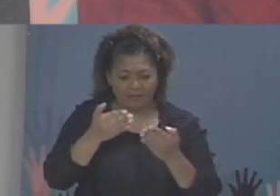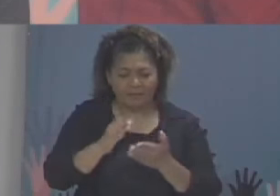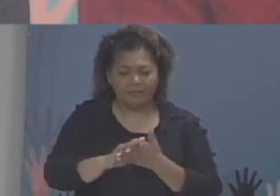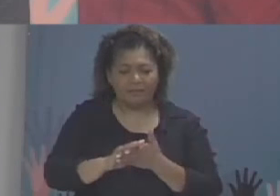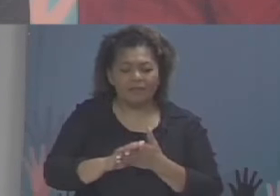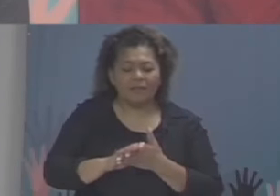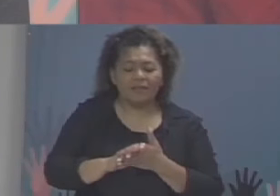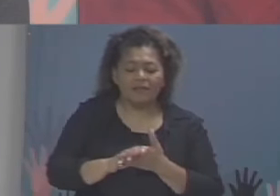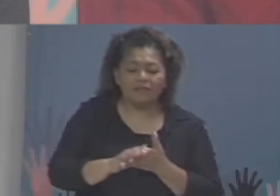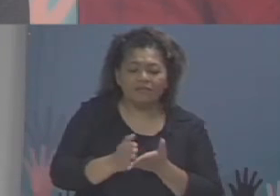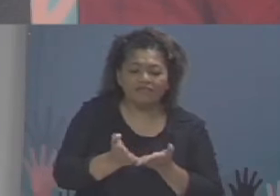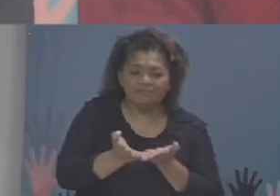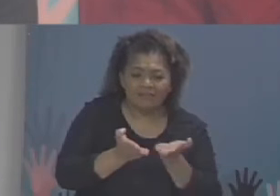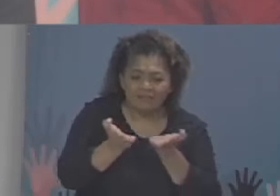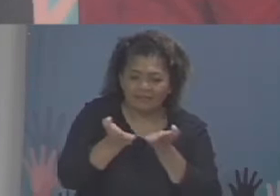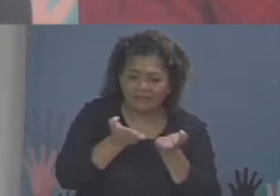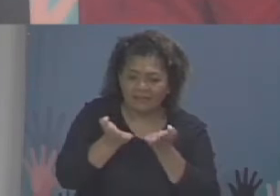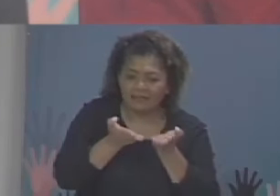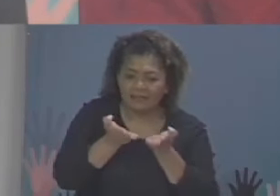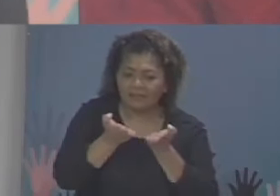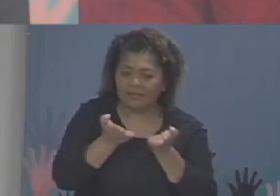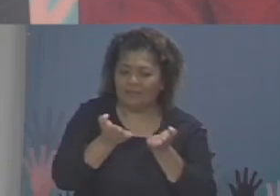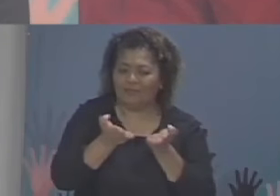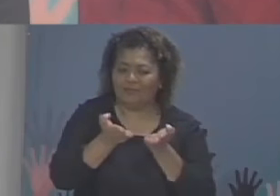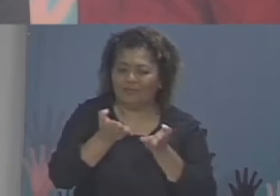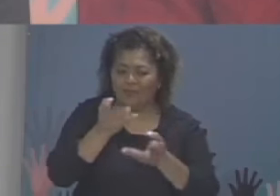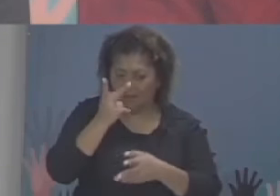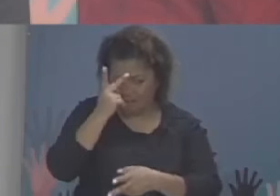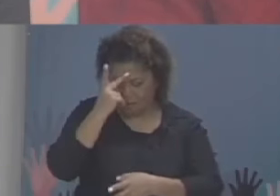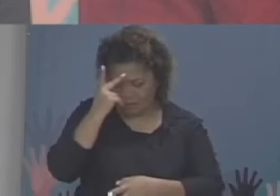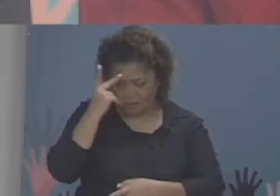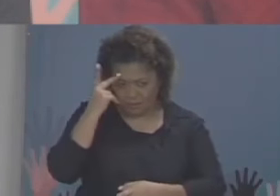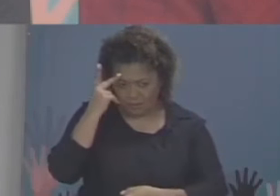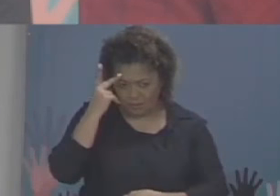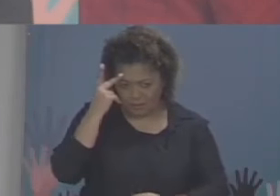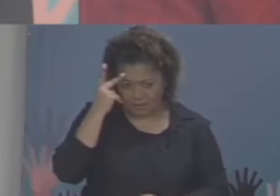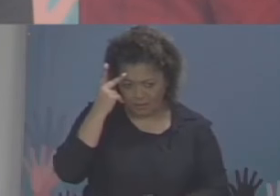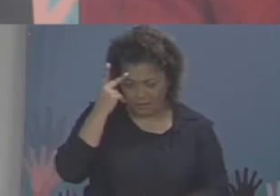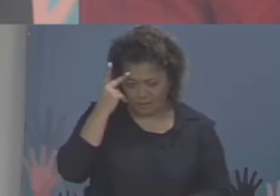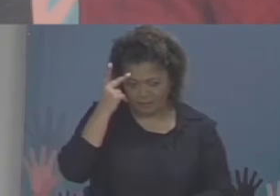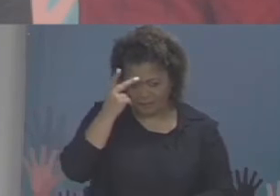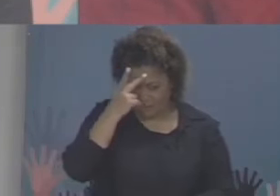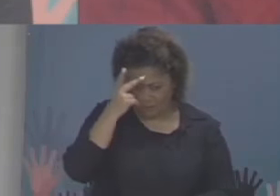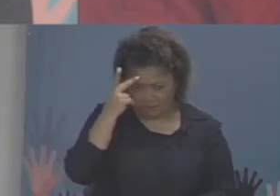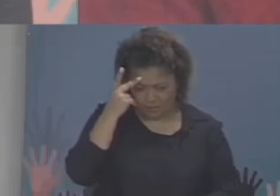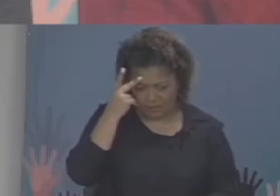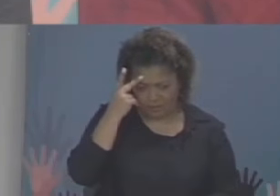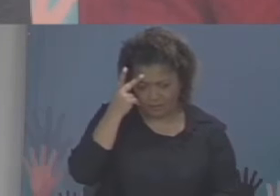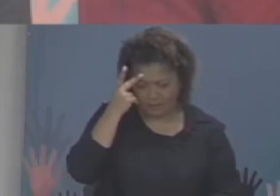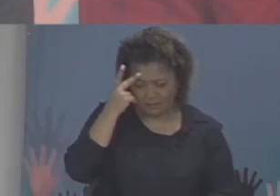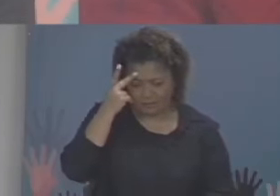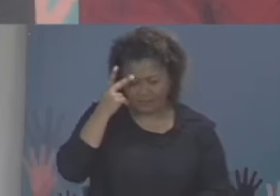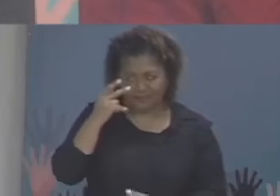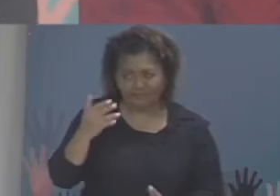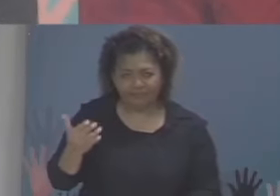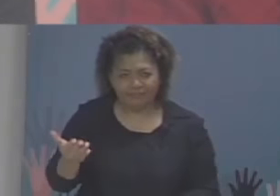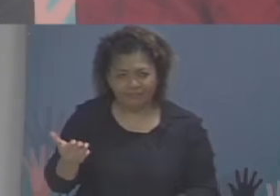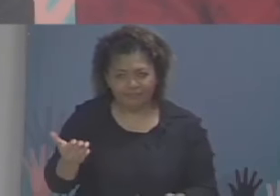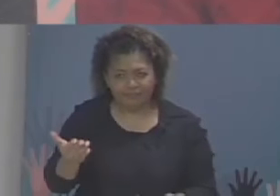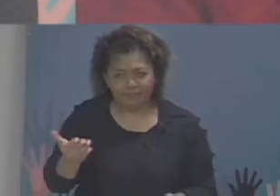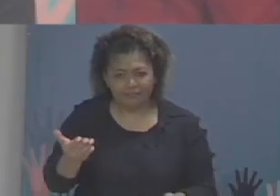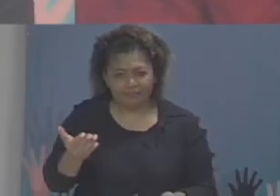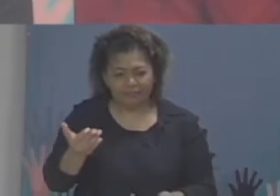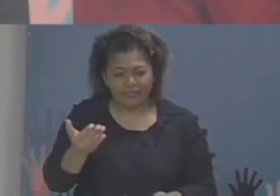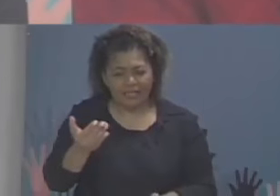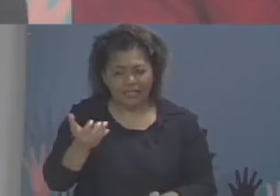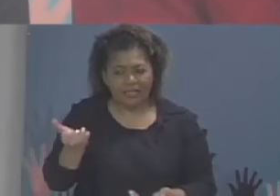homossexualidade. Como você, aí a pergunta é, como você se posiciona em relação ao tema e como lidarão com a pressão